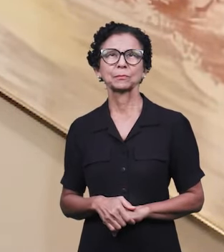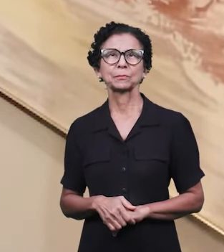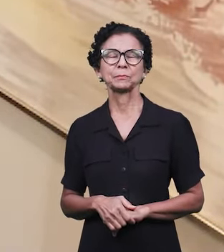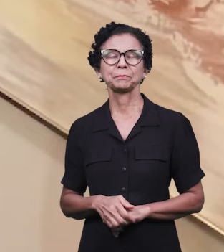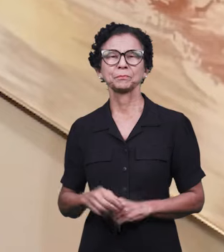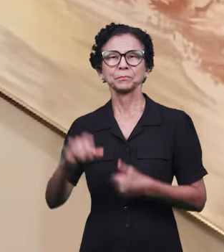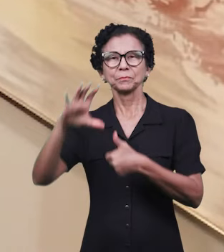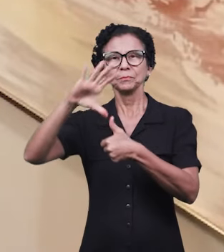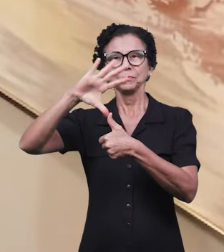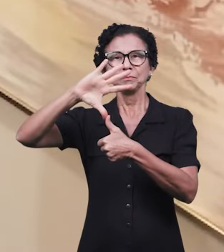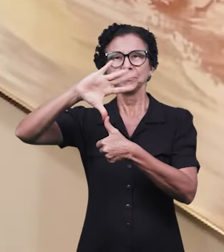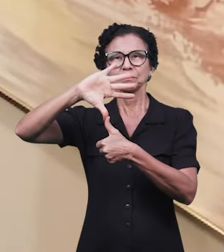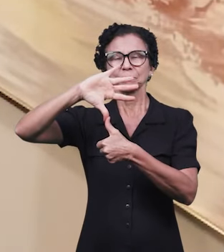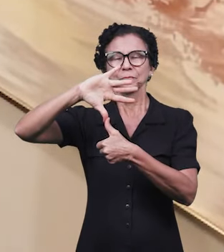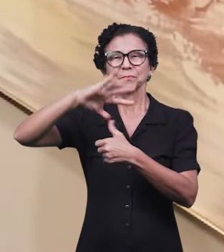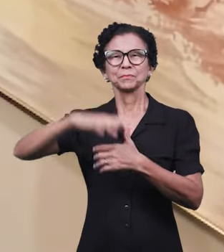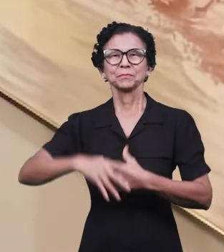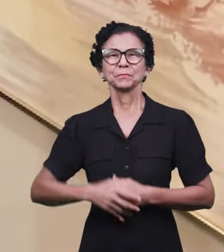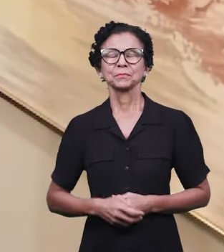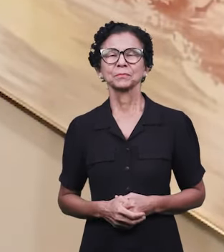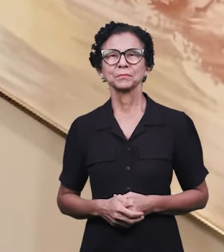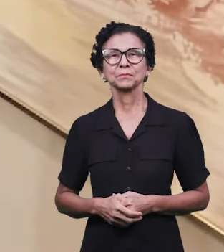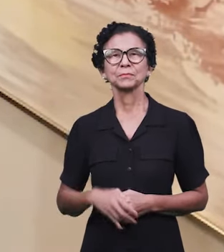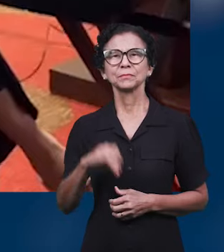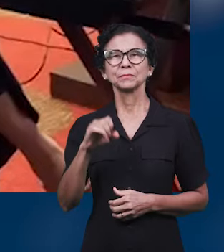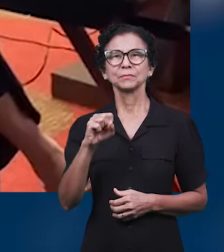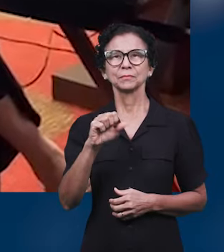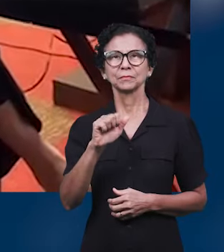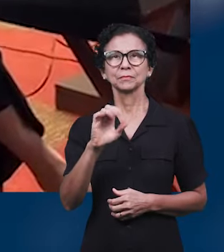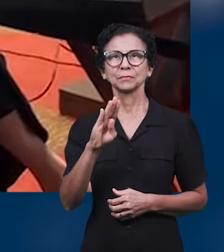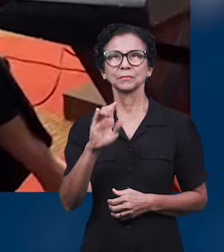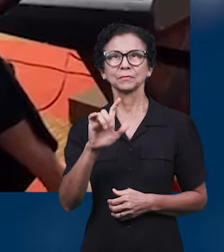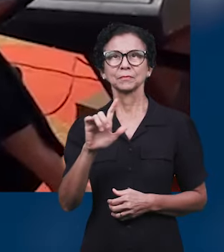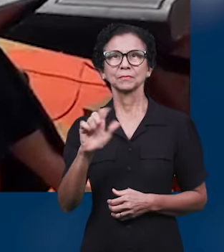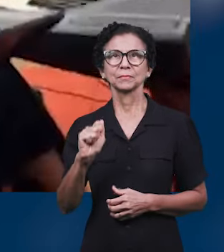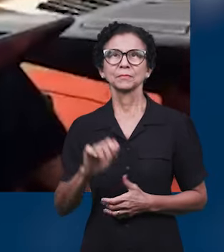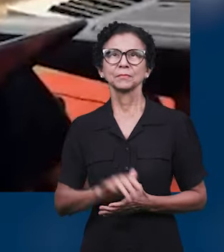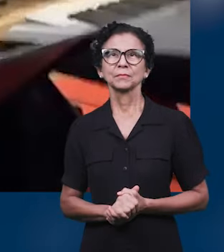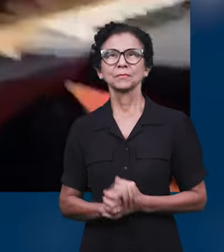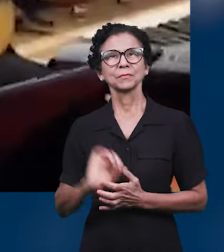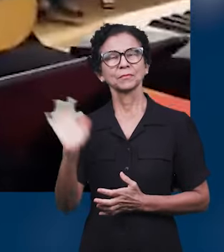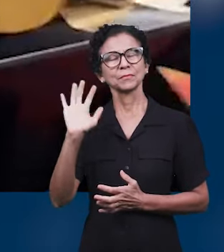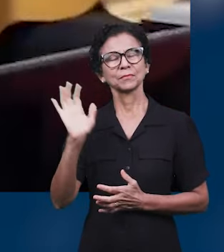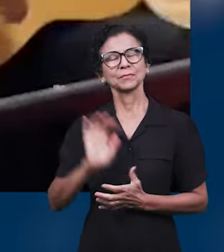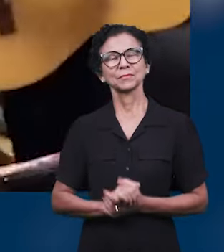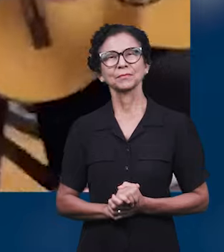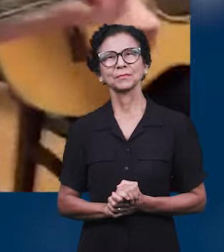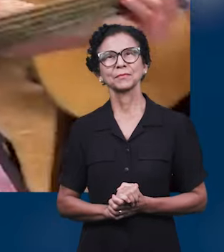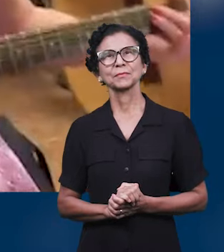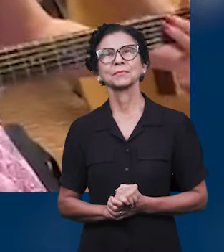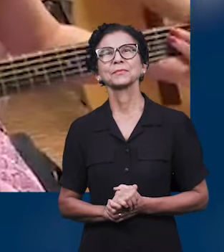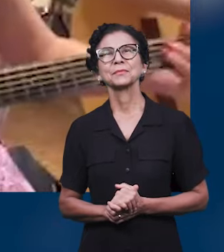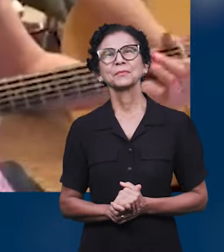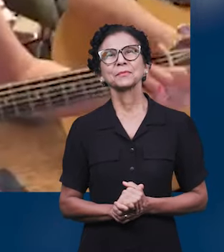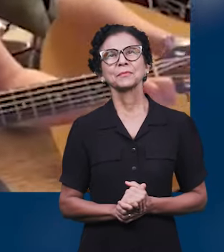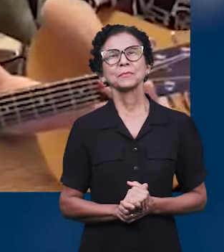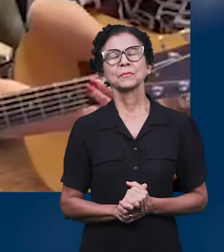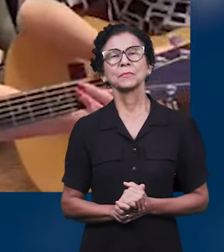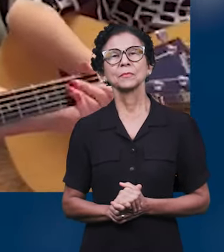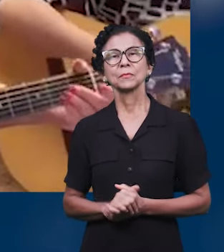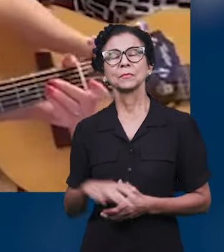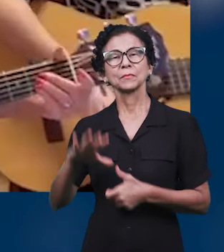a glória do nosso Deus. Em Massachusetts, foram iniciados cultos semanais na cidade de Plymouth, desde o